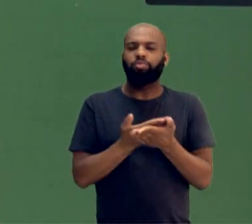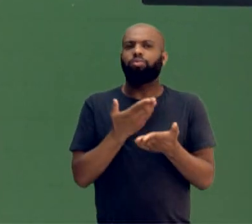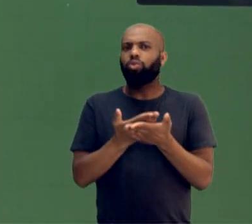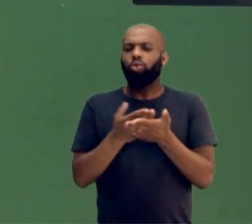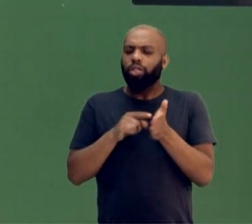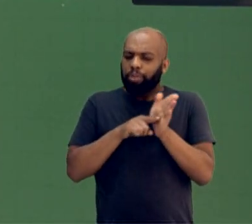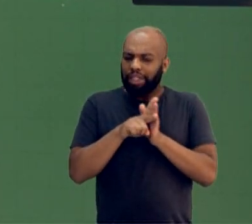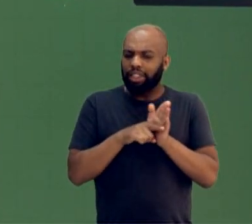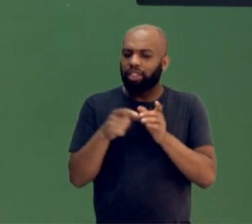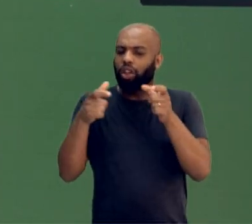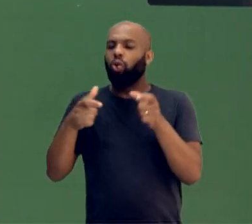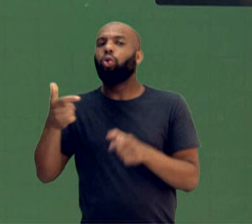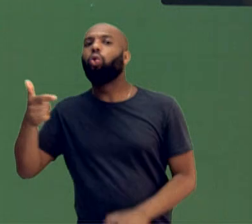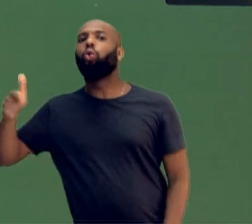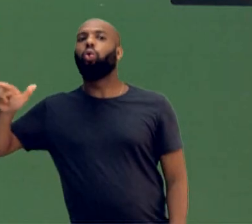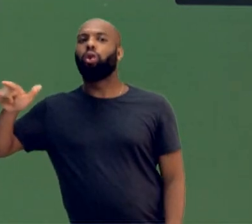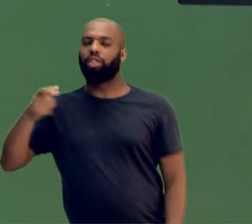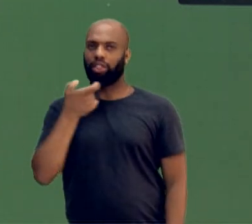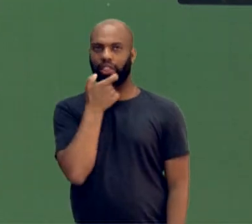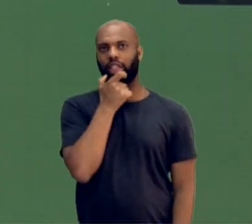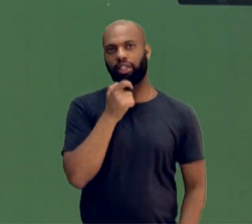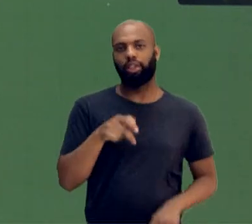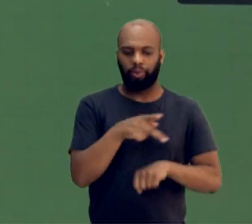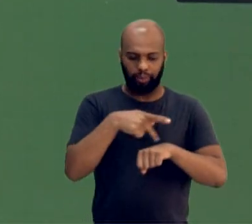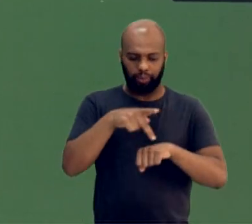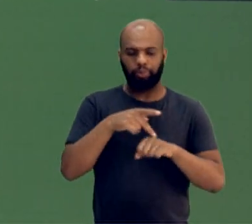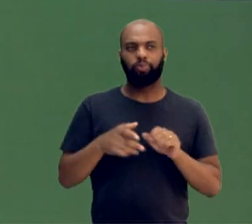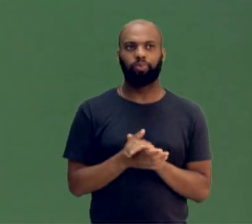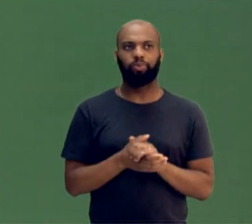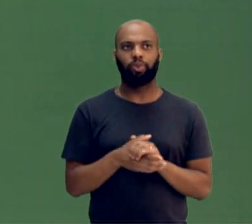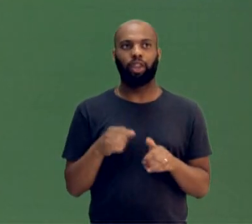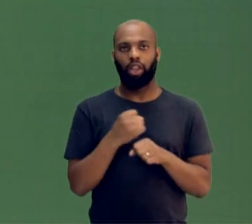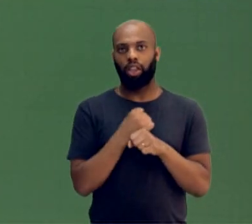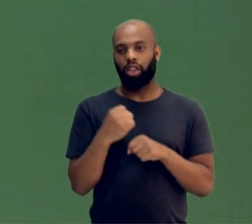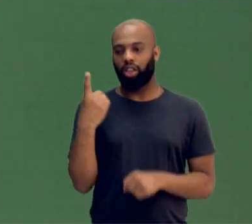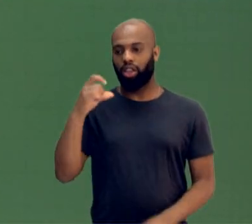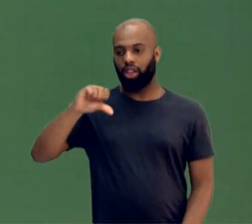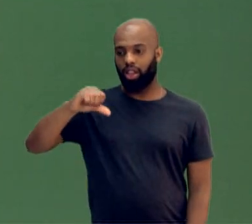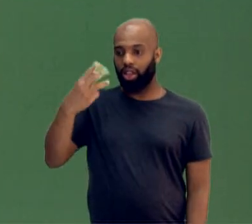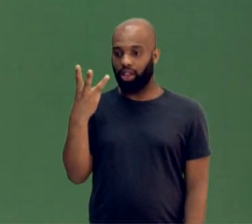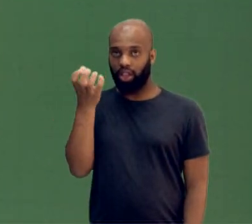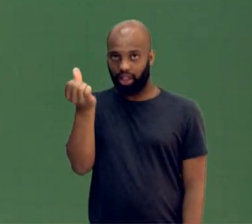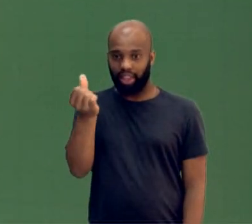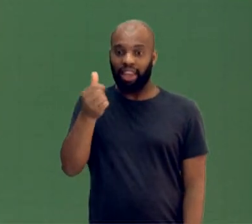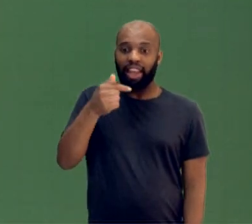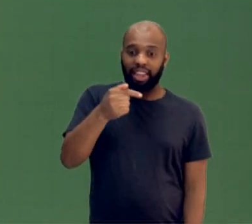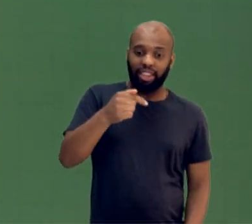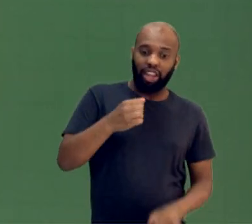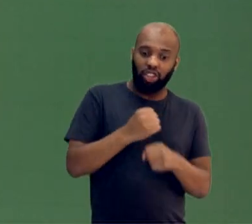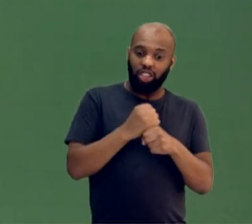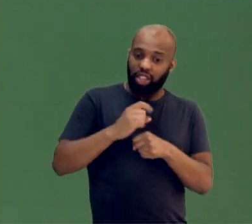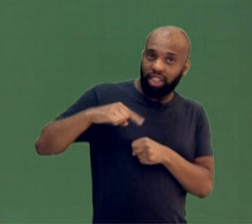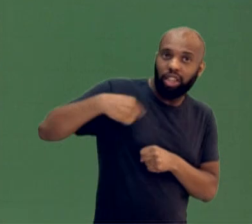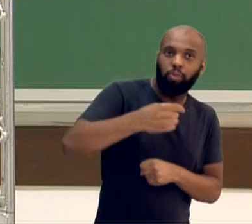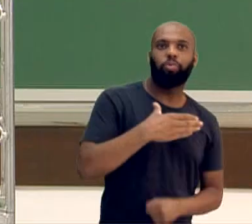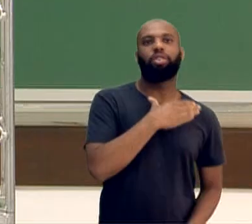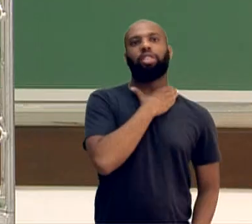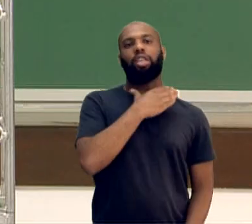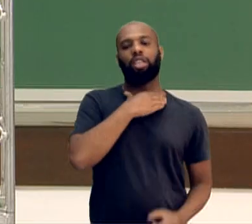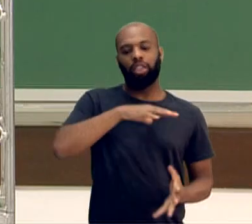de outro país de língua inglesa, que é a Inglaterra, em 1936, 7 anos após essa grande crise